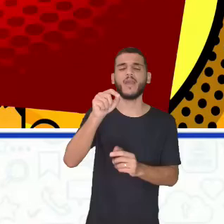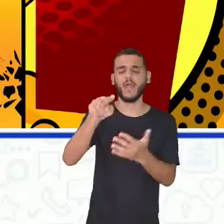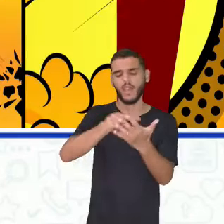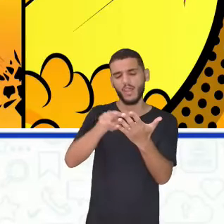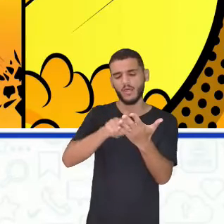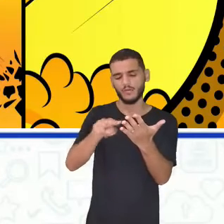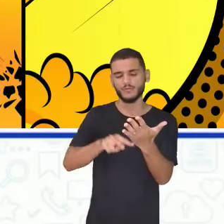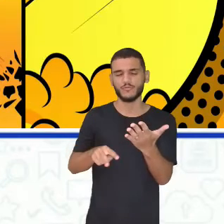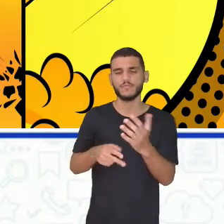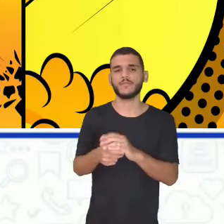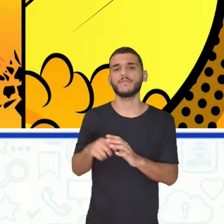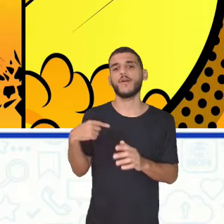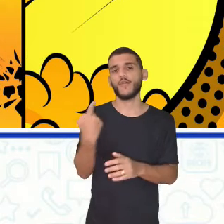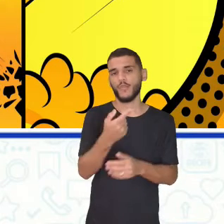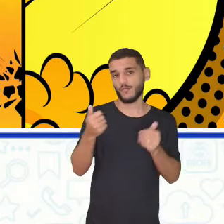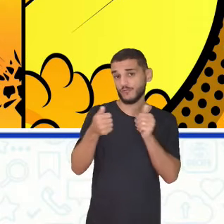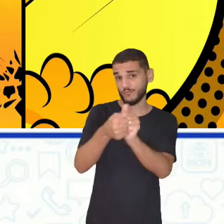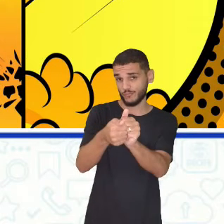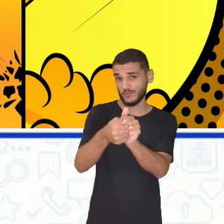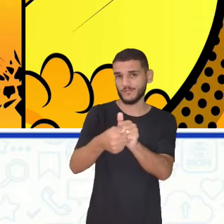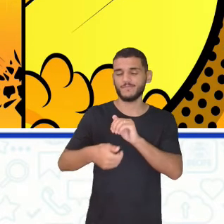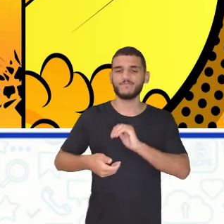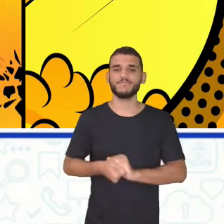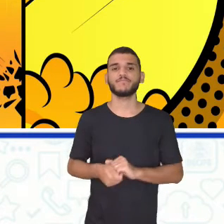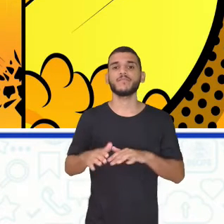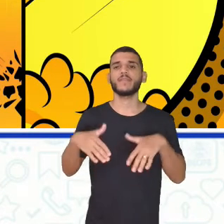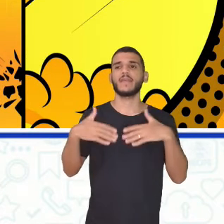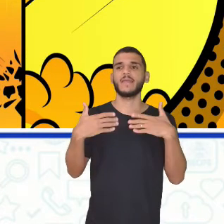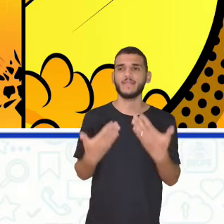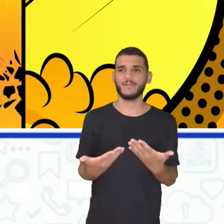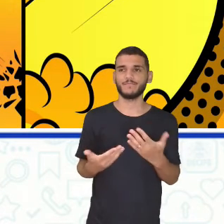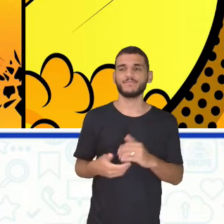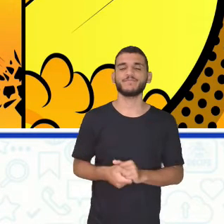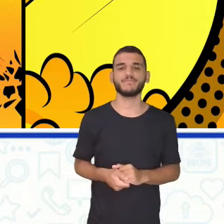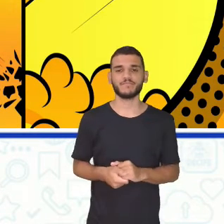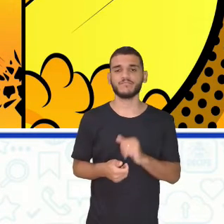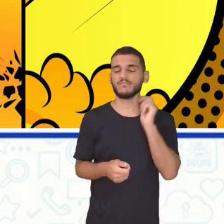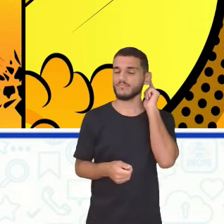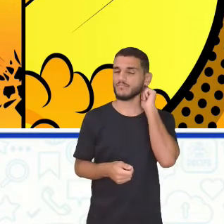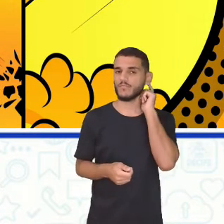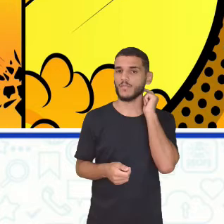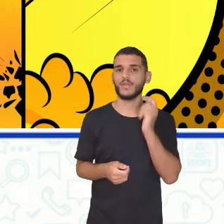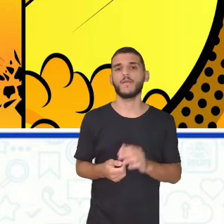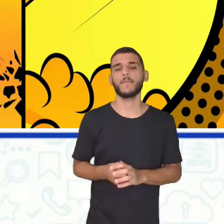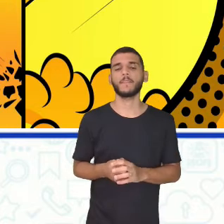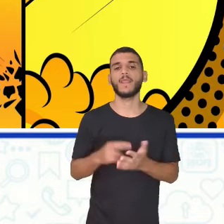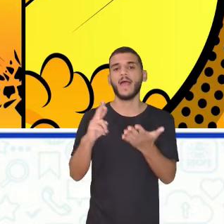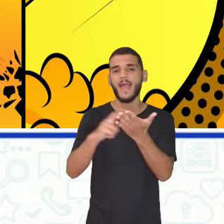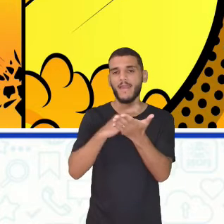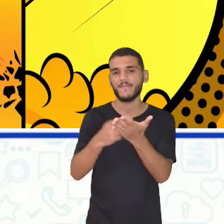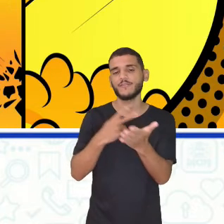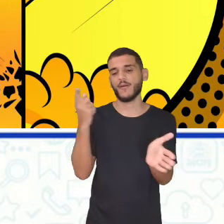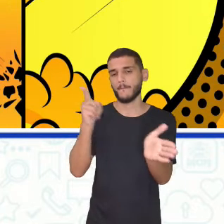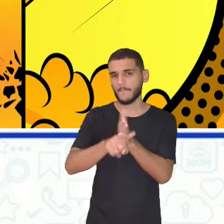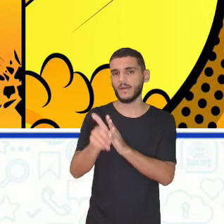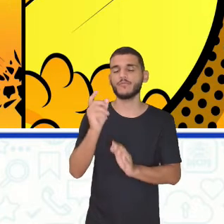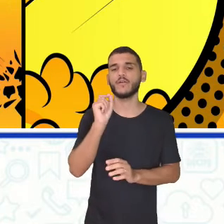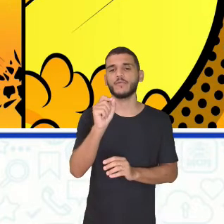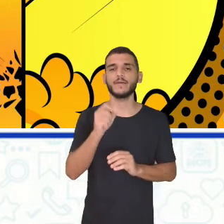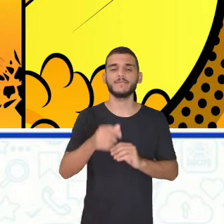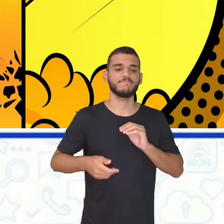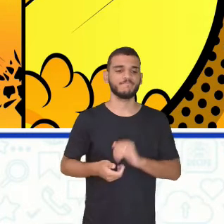aí vamos ler juntos? Então, a revista Rede do Saber faz a pergunta, não